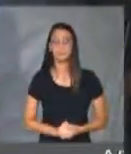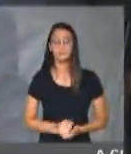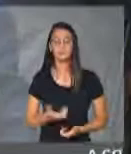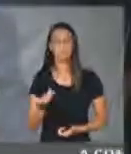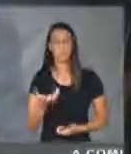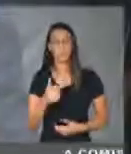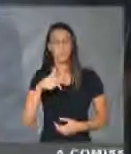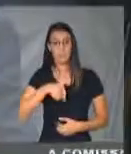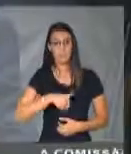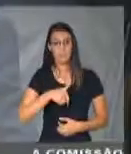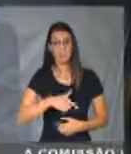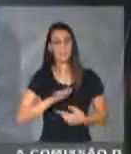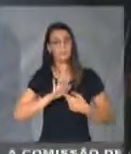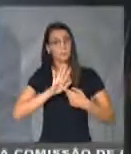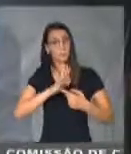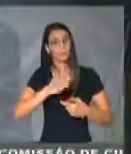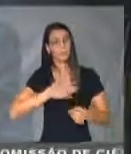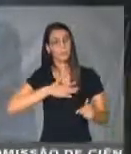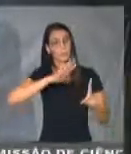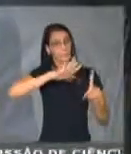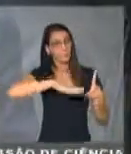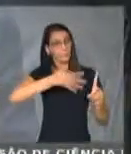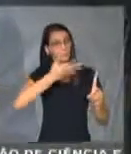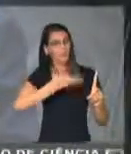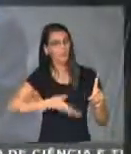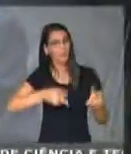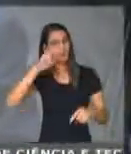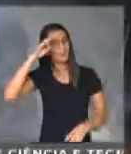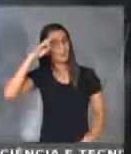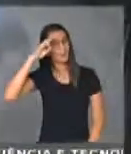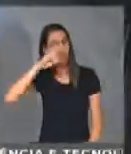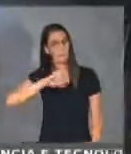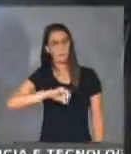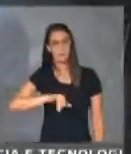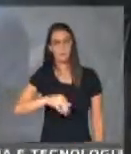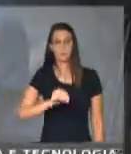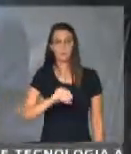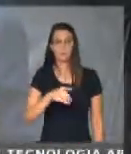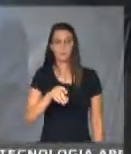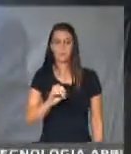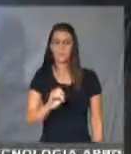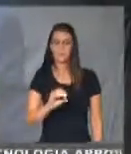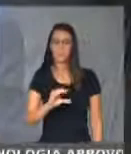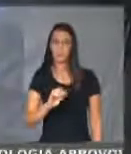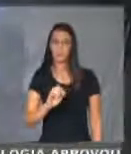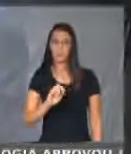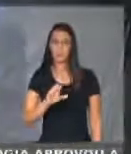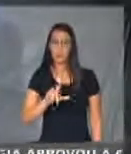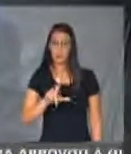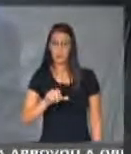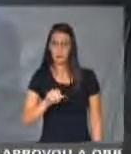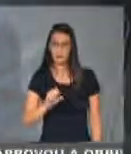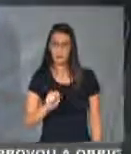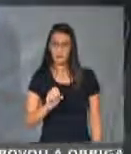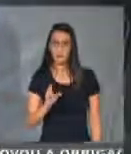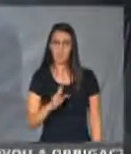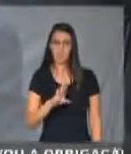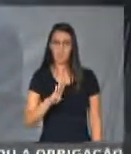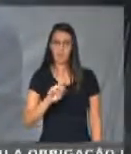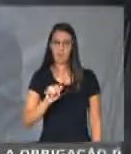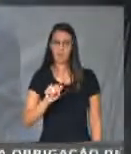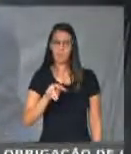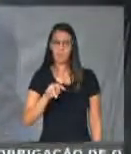queria aqui externar minha homenagem em memória a João Carlos Batista, que deixou a Sandra